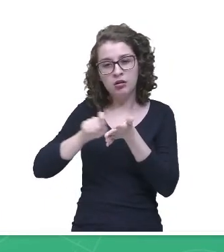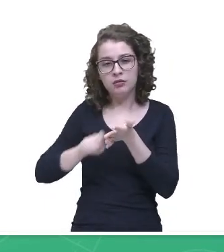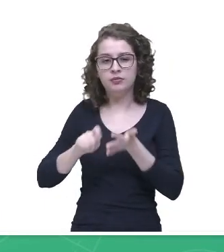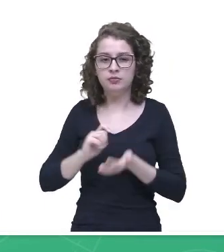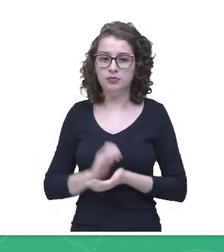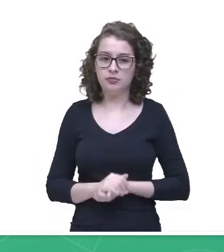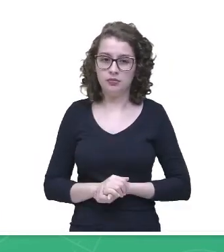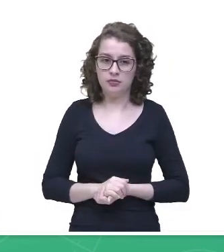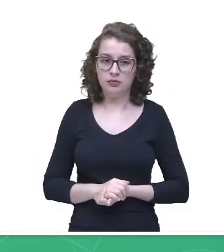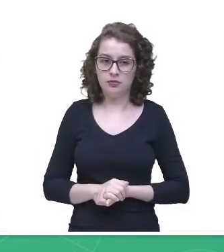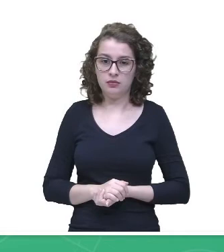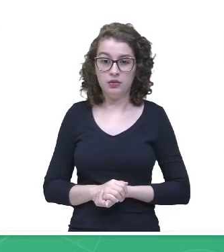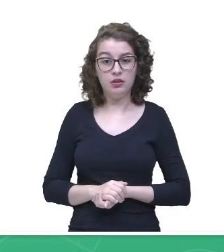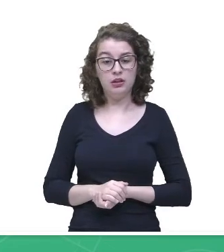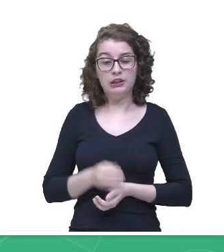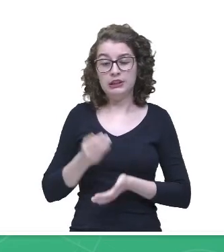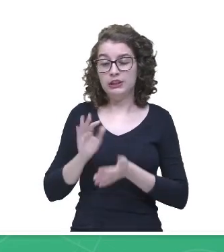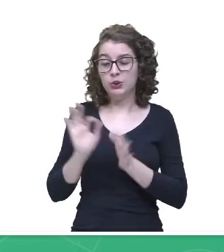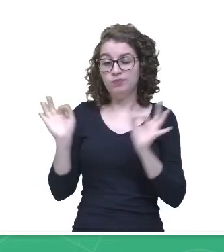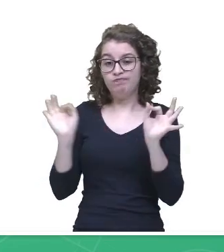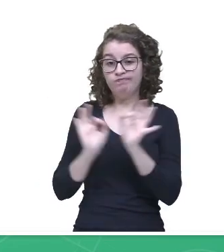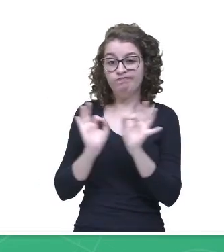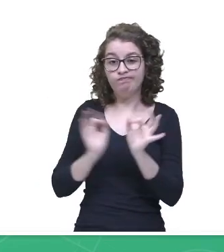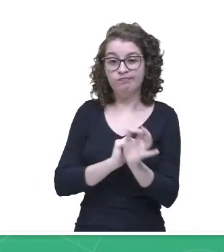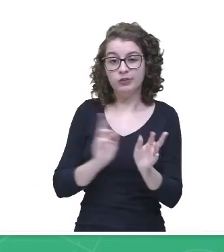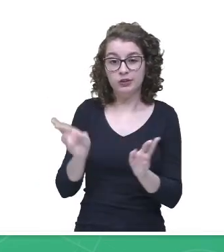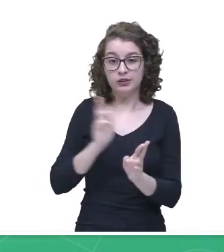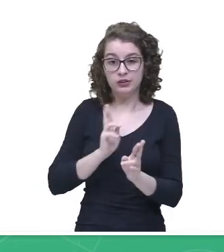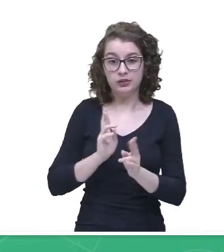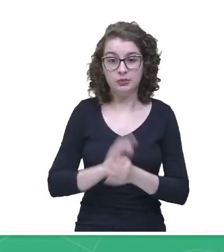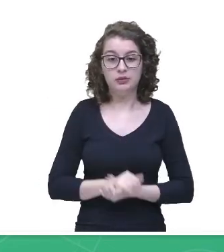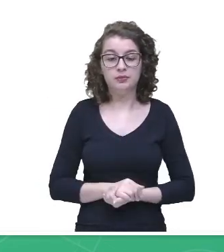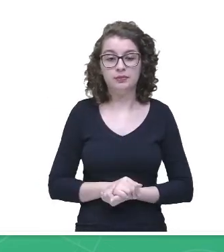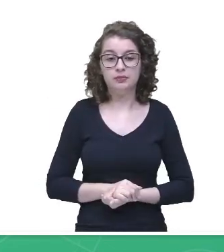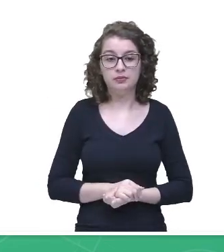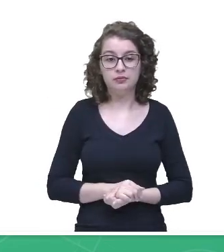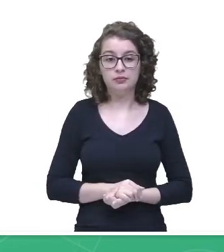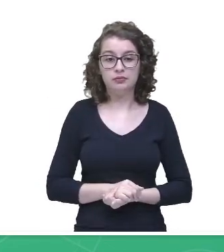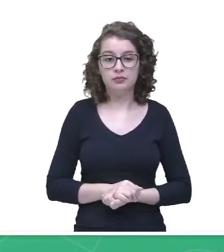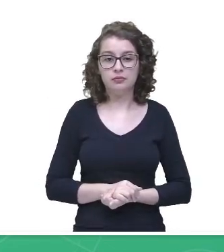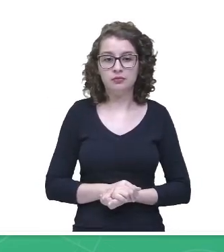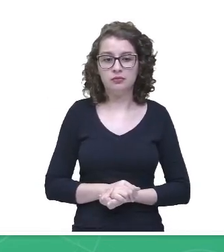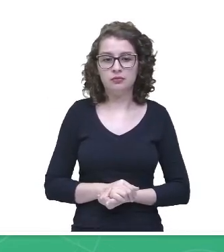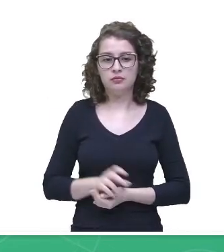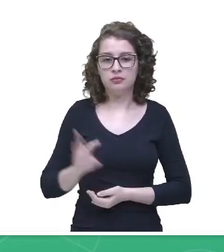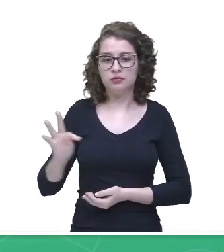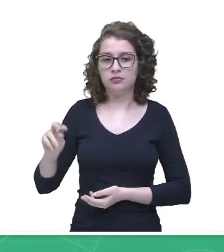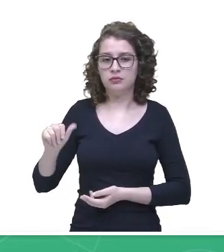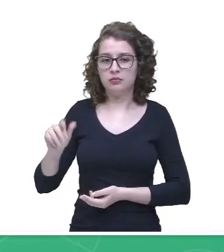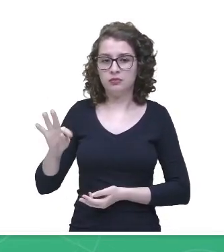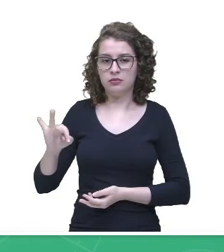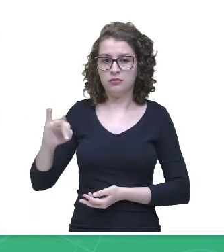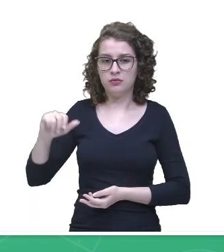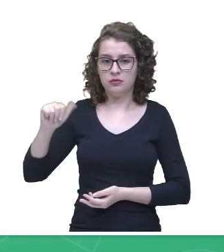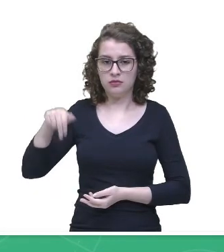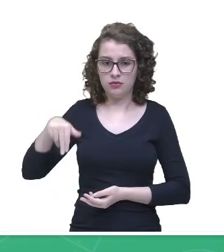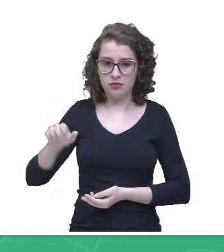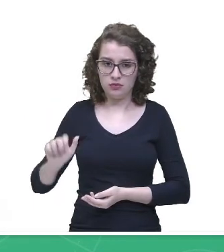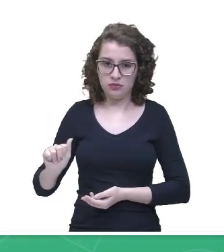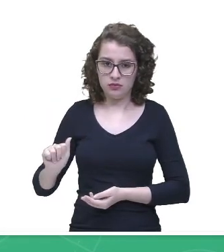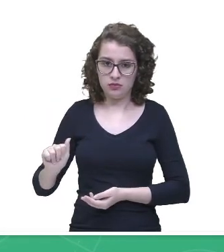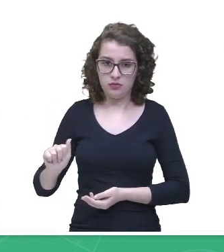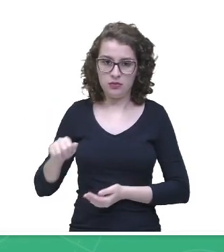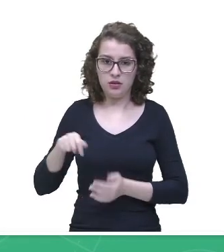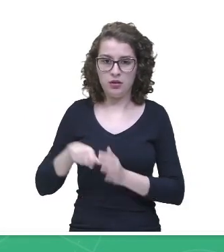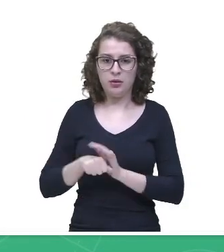né? Não vi ninguém colocando. A Tatiana de Souza colocou a primeira letra D, mas a